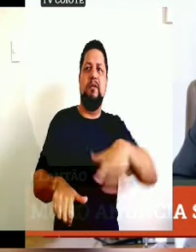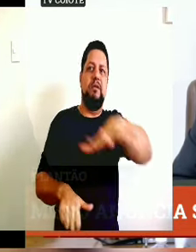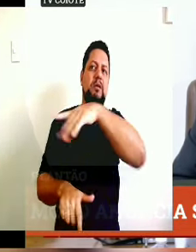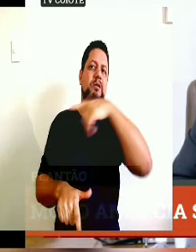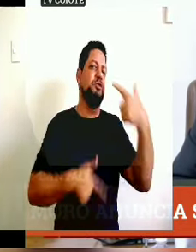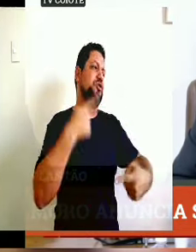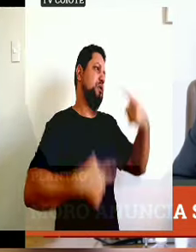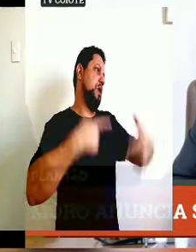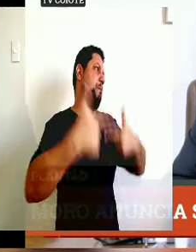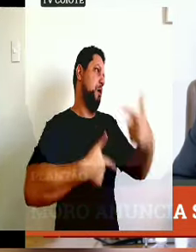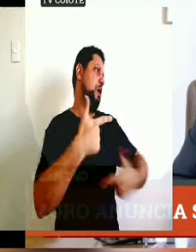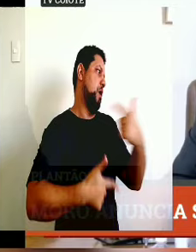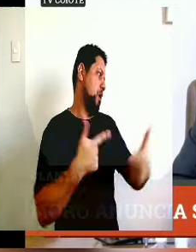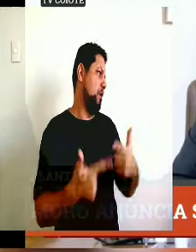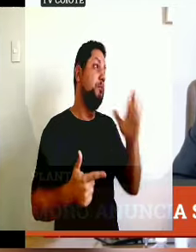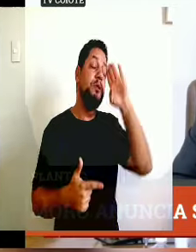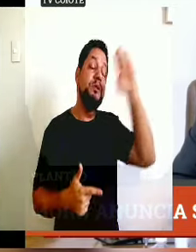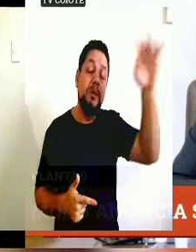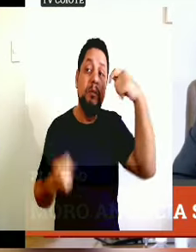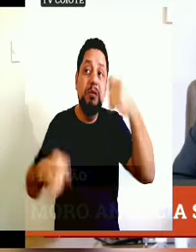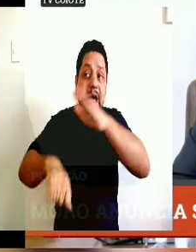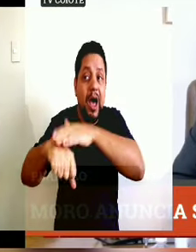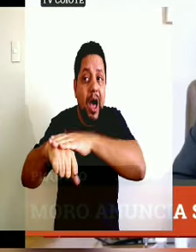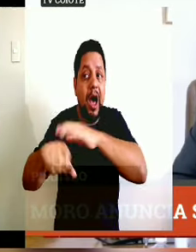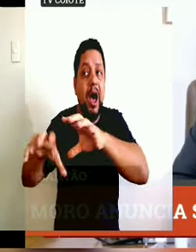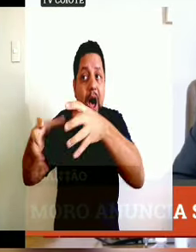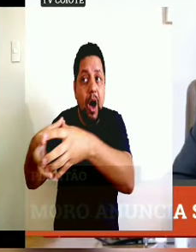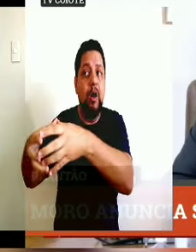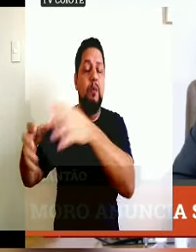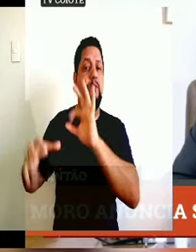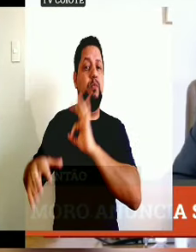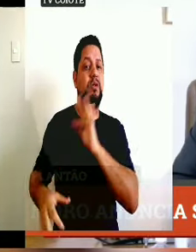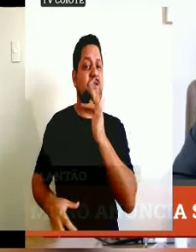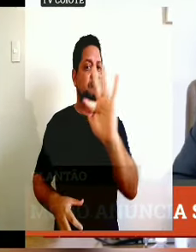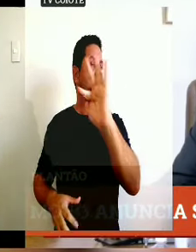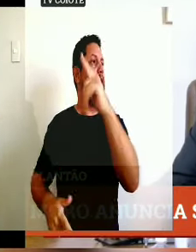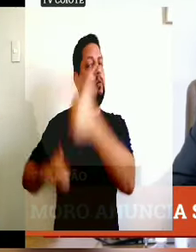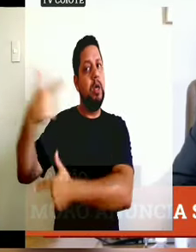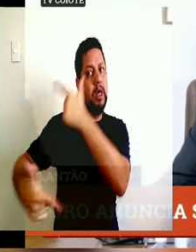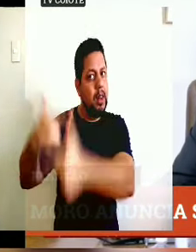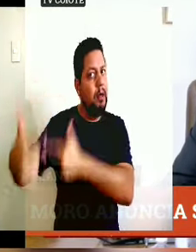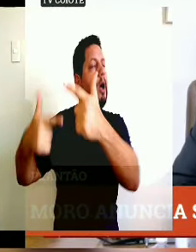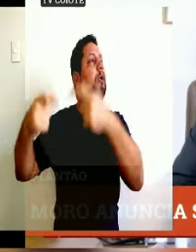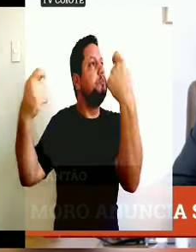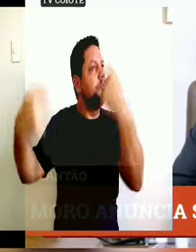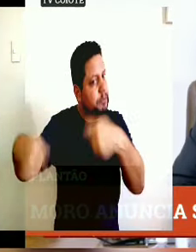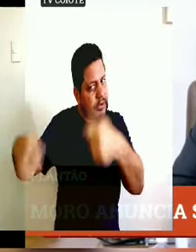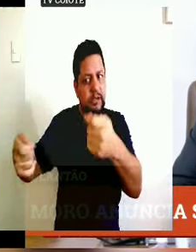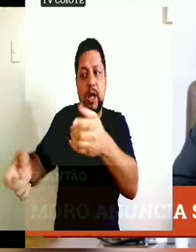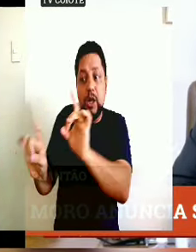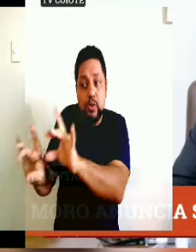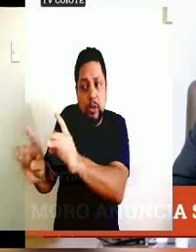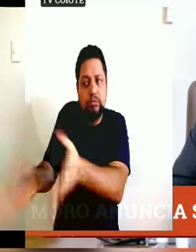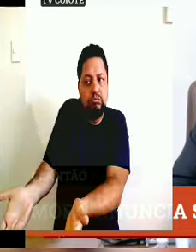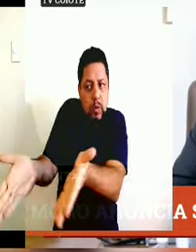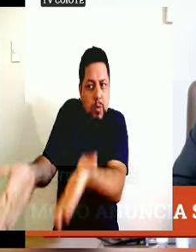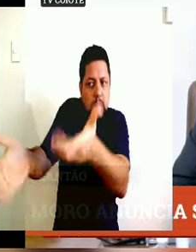condições de preservar a autonomia da Polícia Federal para realizar os seus